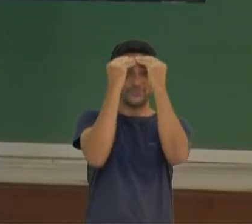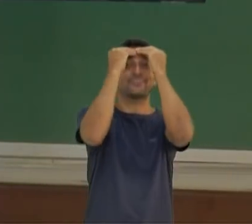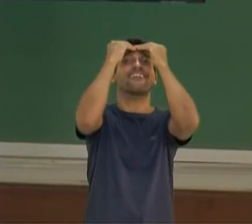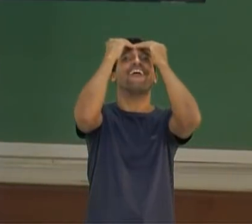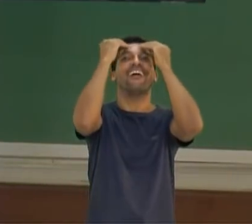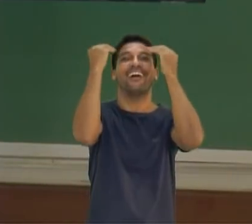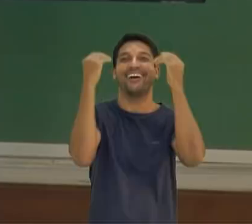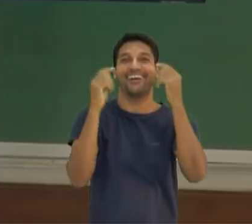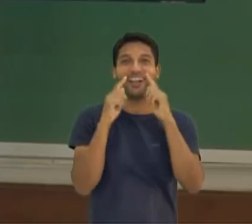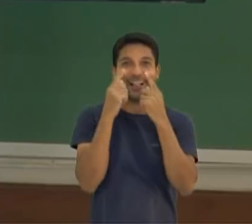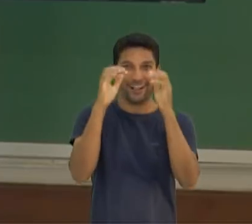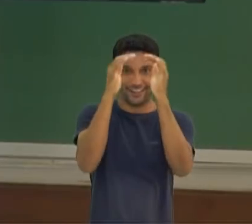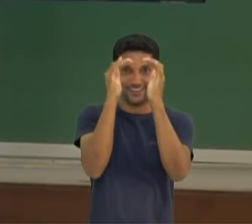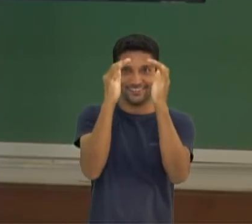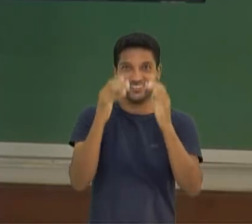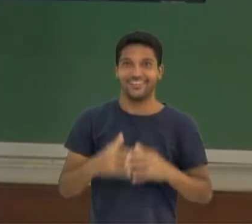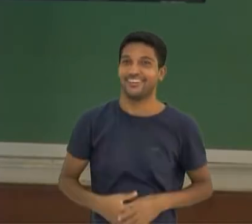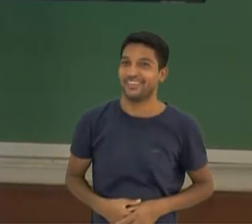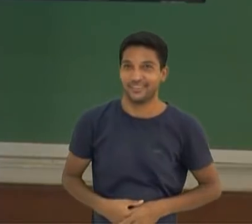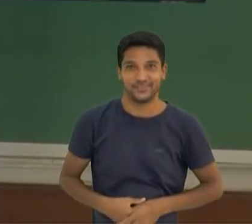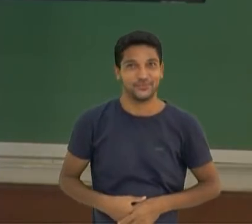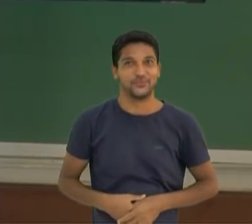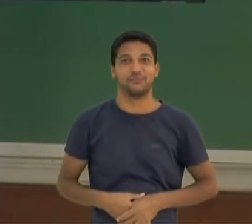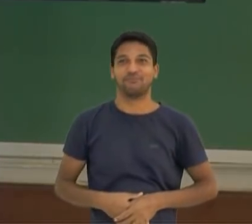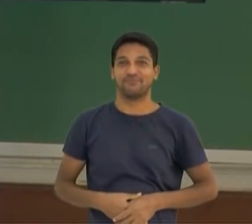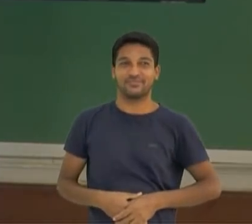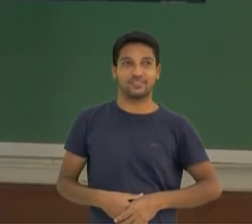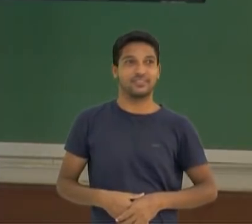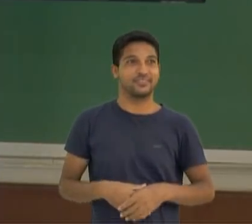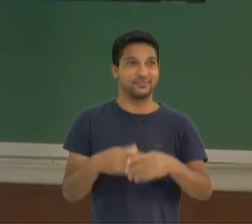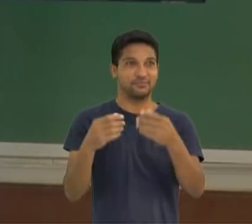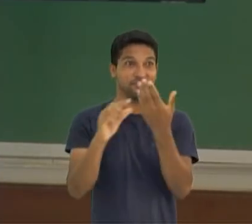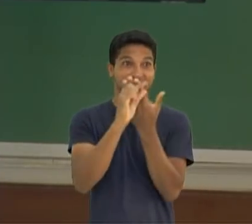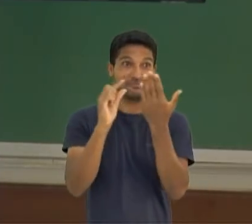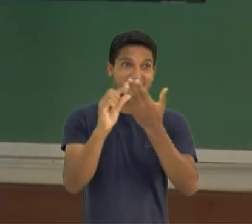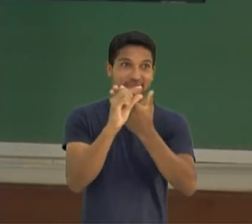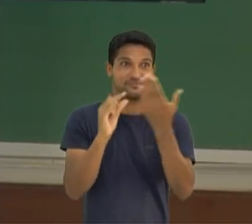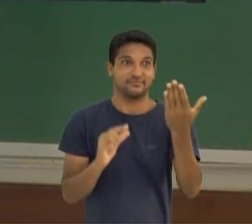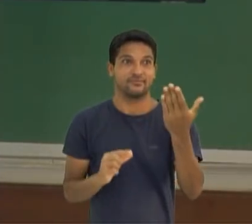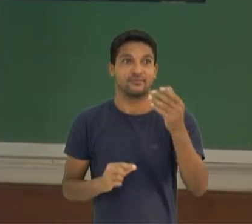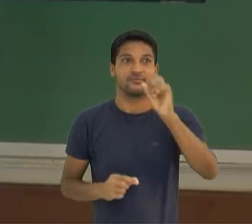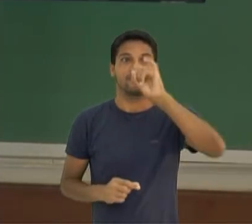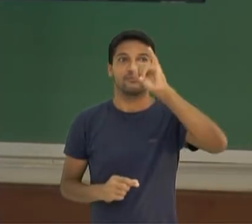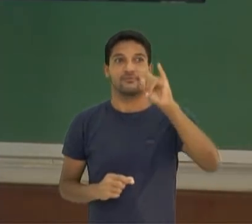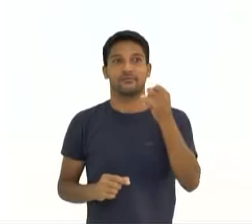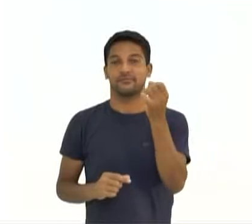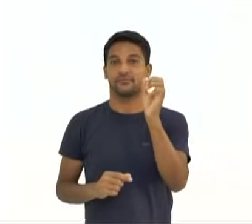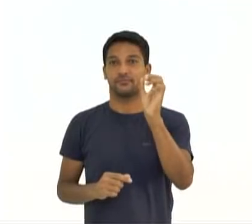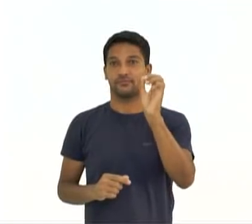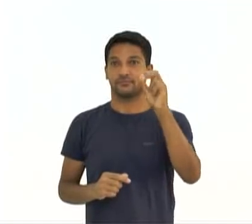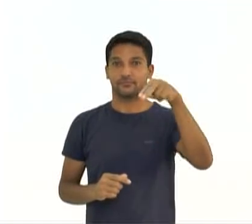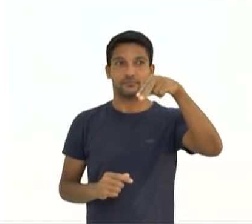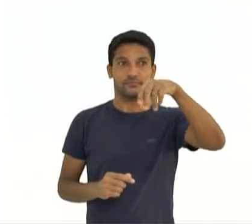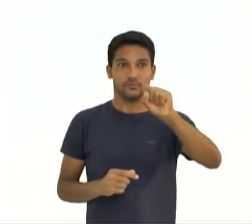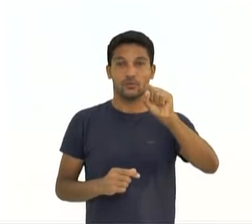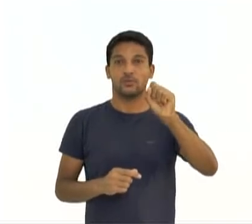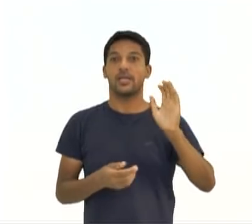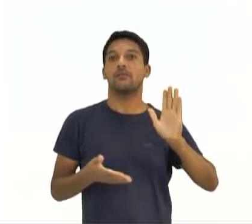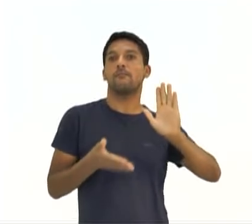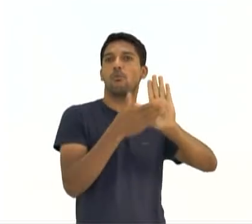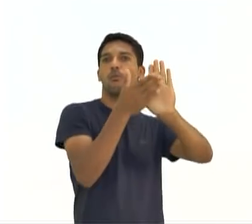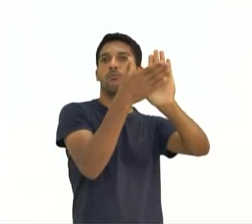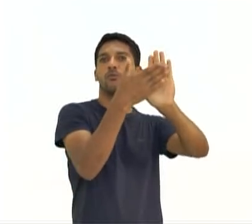bicho. Então, o Berzelius, galera, ele defendeu a questão da teoria da força vital,